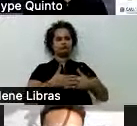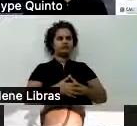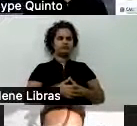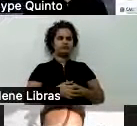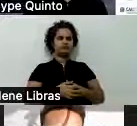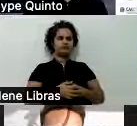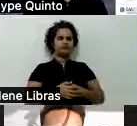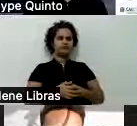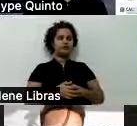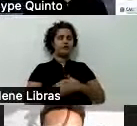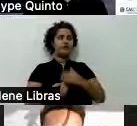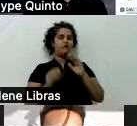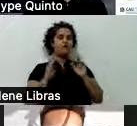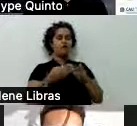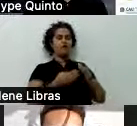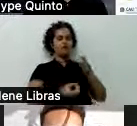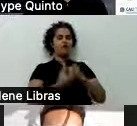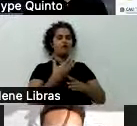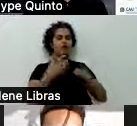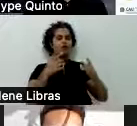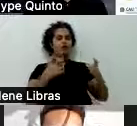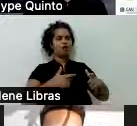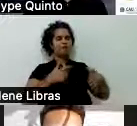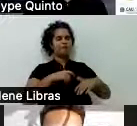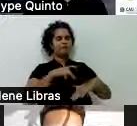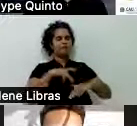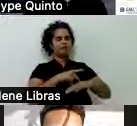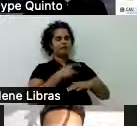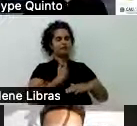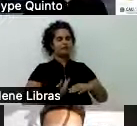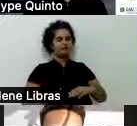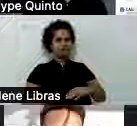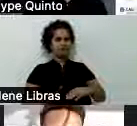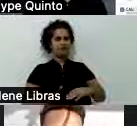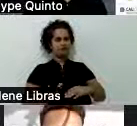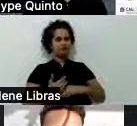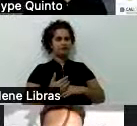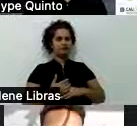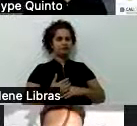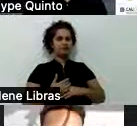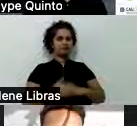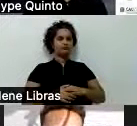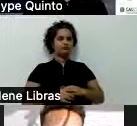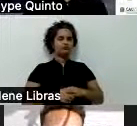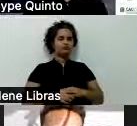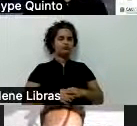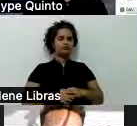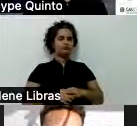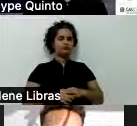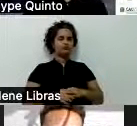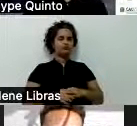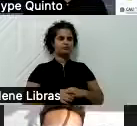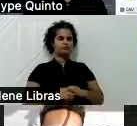focadas na criação de novos espaços públicos, praças ou largos, melhores calçadas, etc.